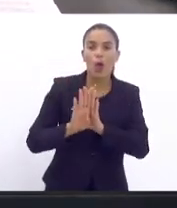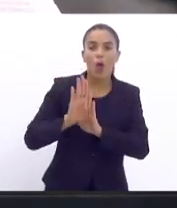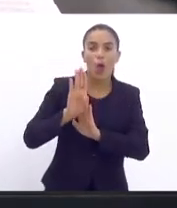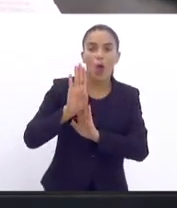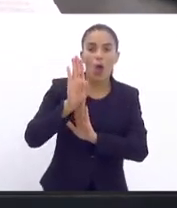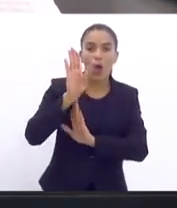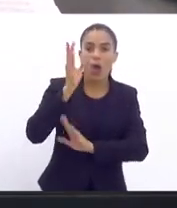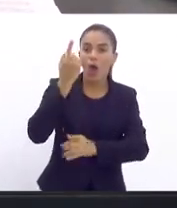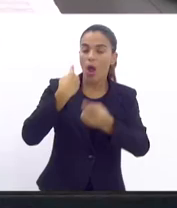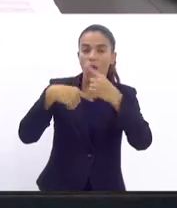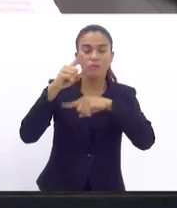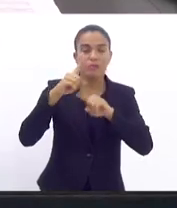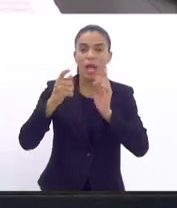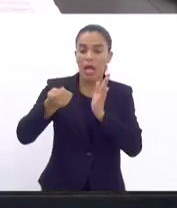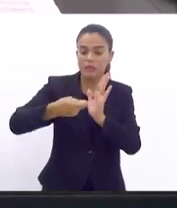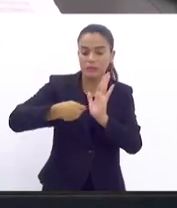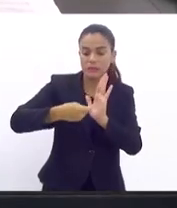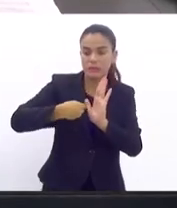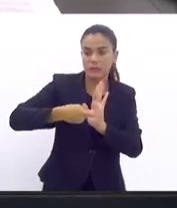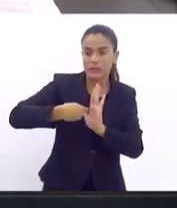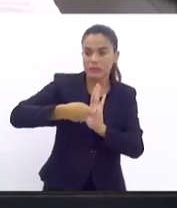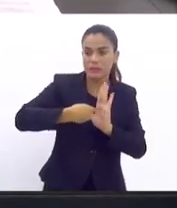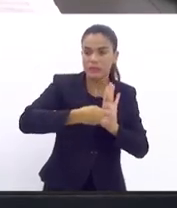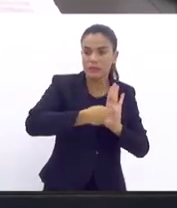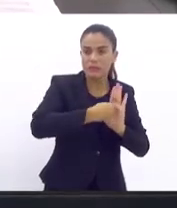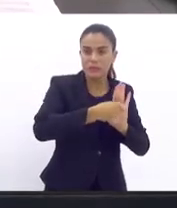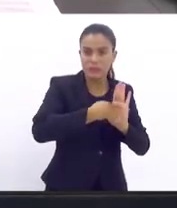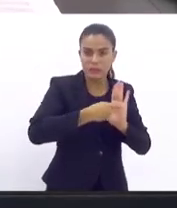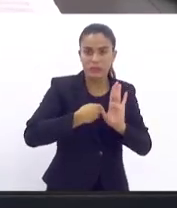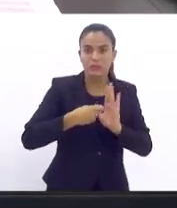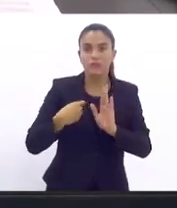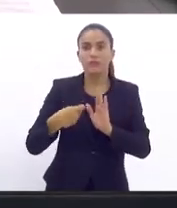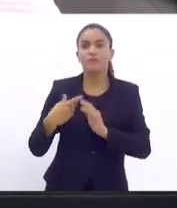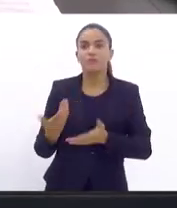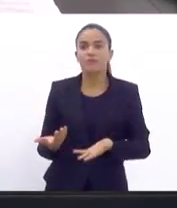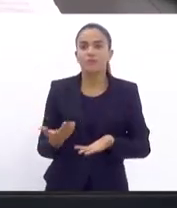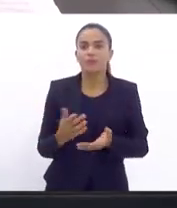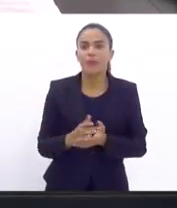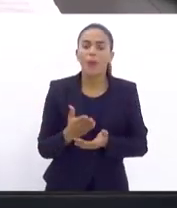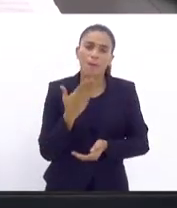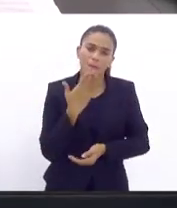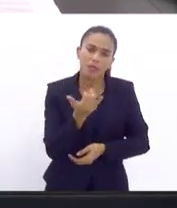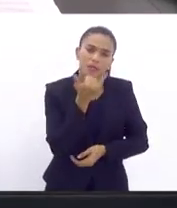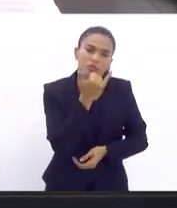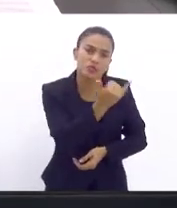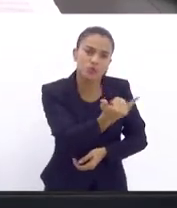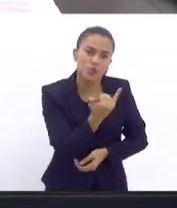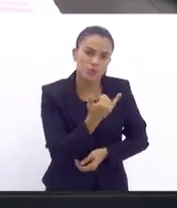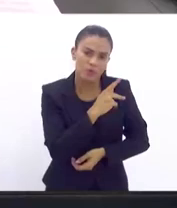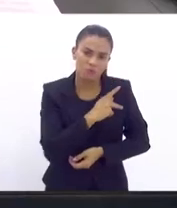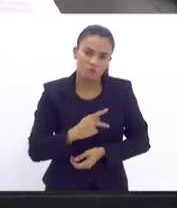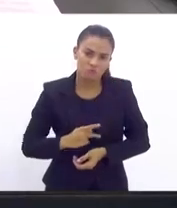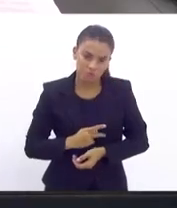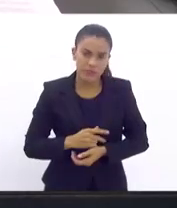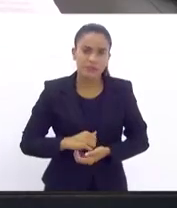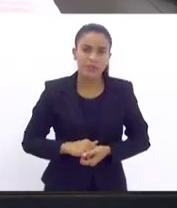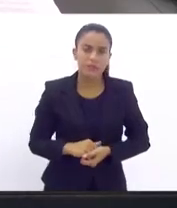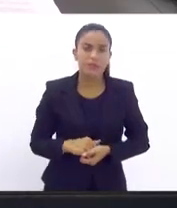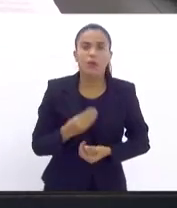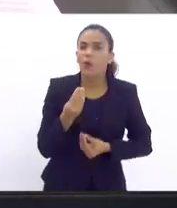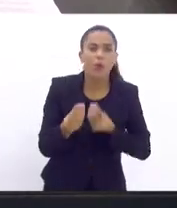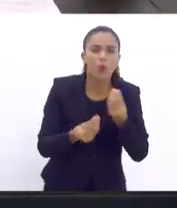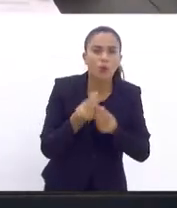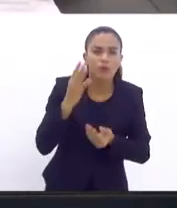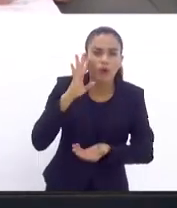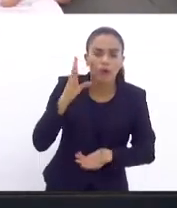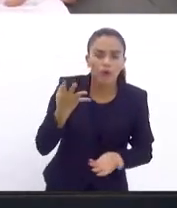número de assinaturas para a questão da frente parlamentar eu peço desculpas a vossa excelência como é que ficou isso